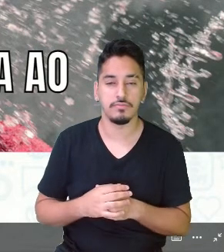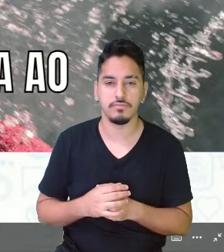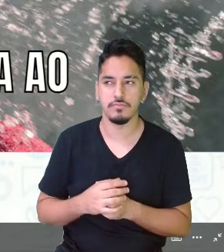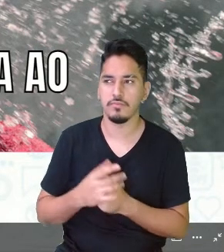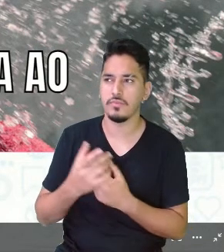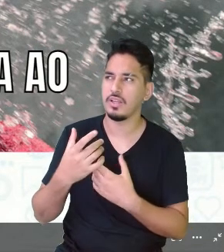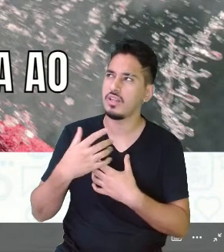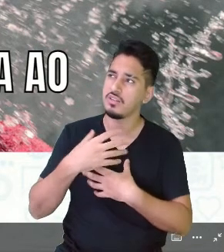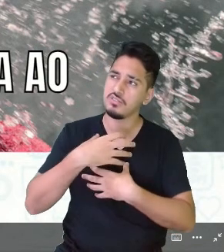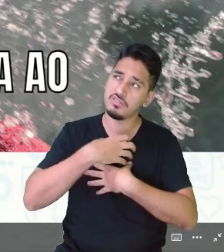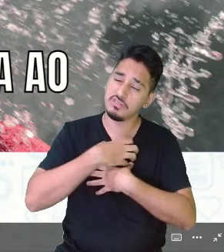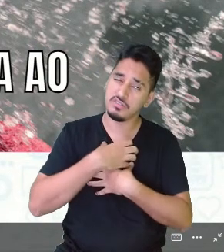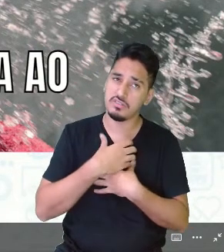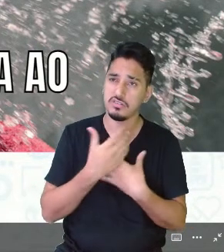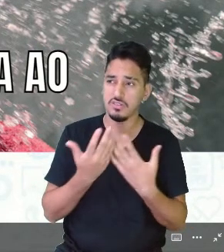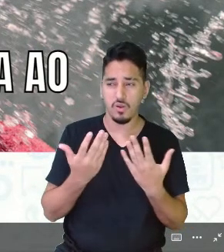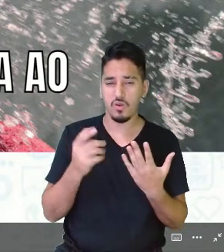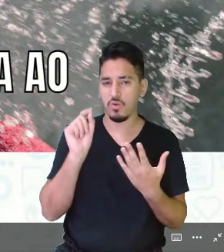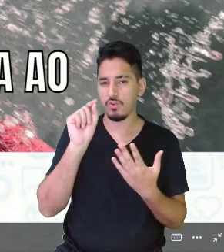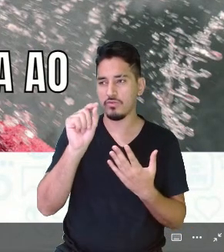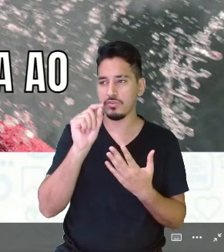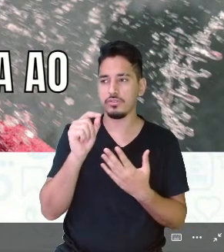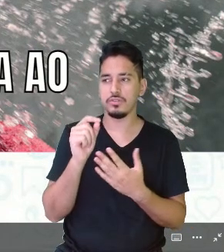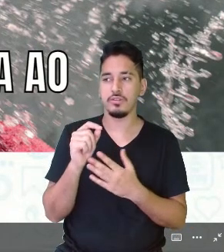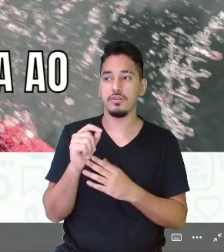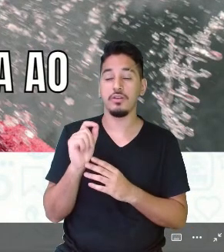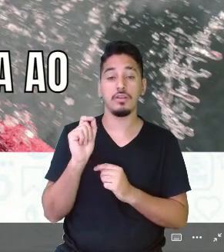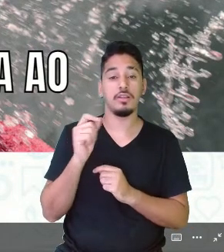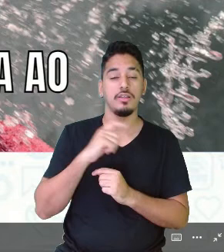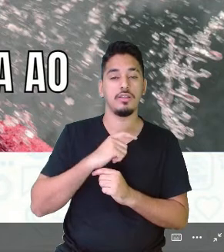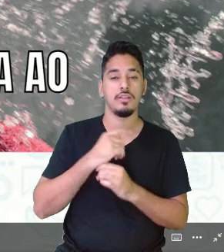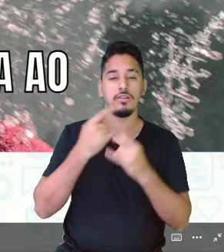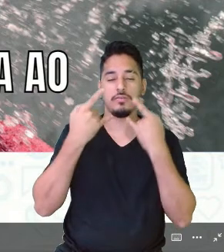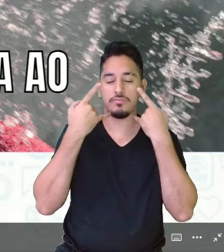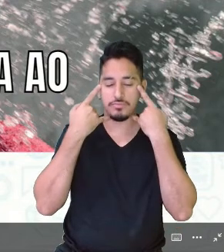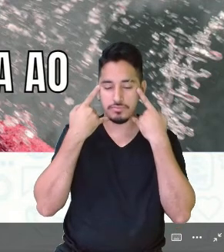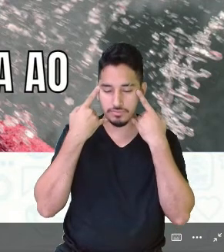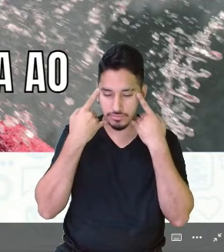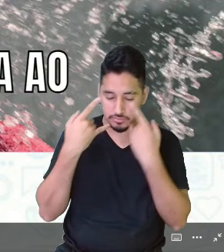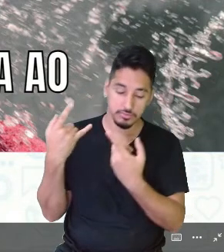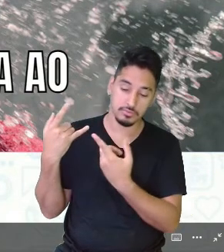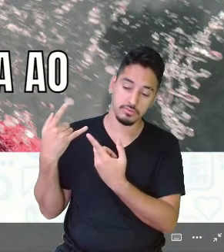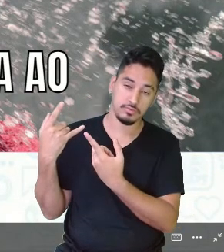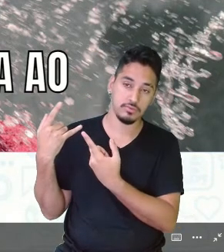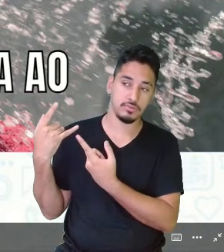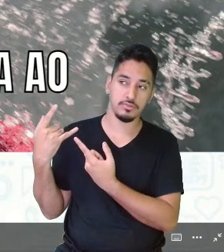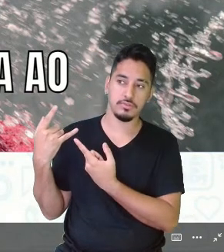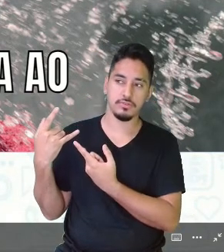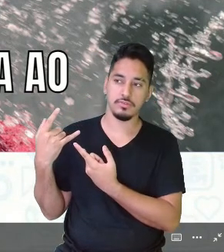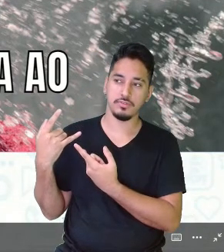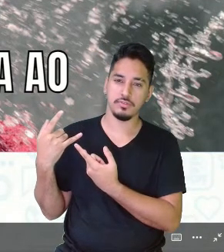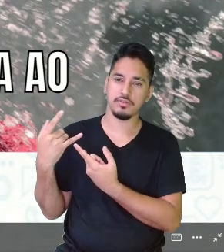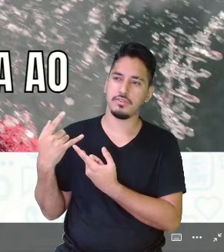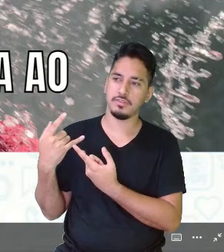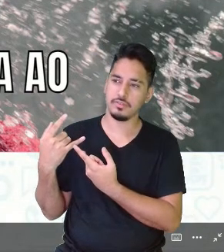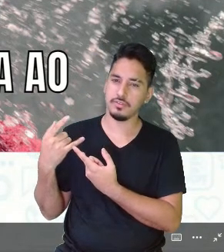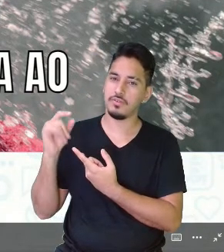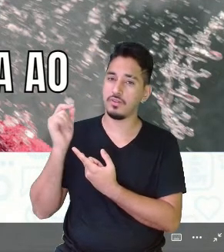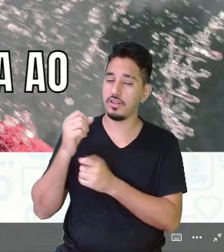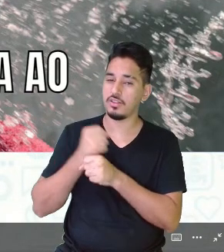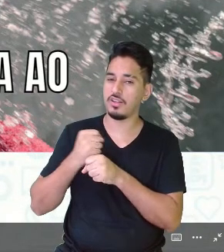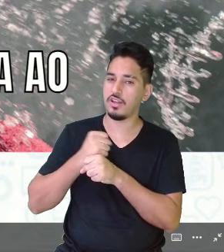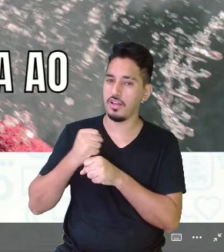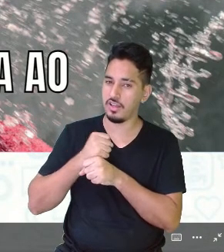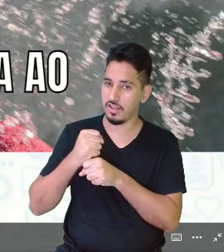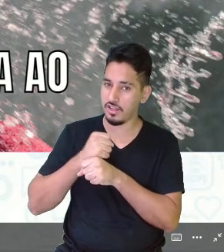Aquela sensação quando você finalmente tira a sua máscara ao final do dia. Gente, depois de tantos anos de pandemia,